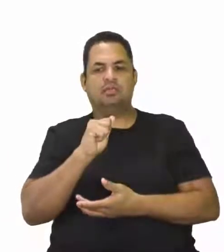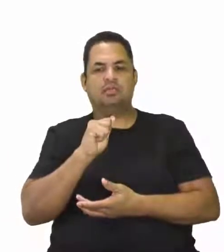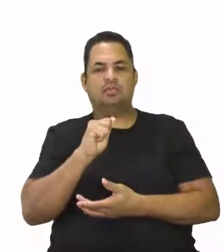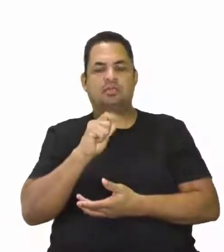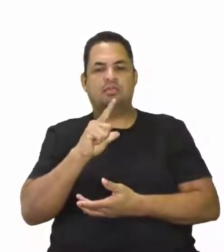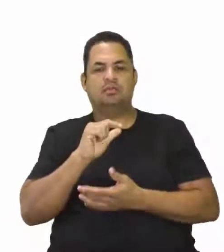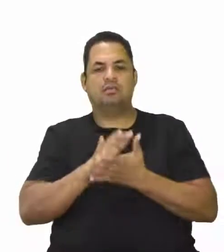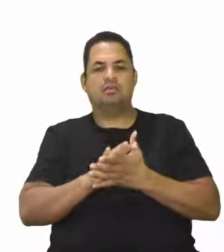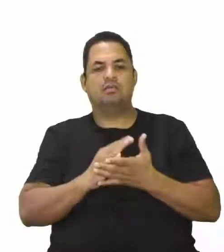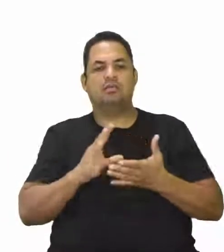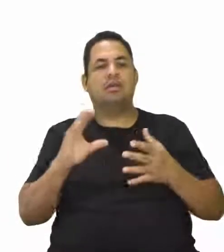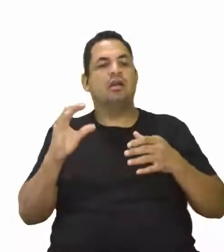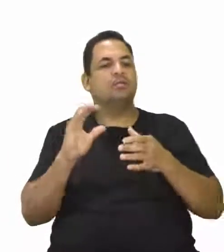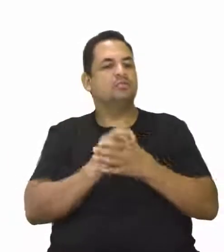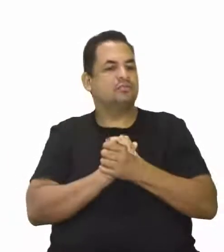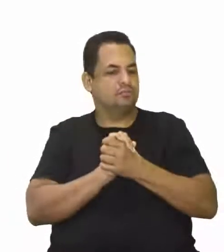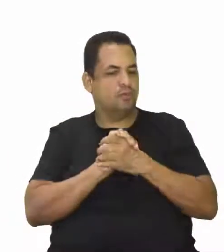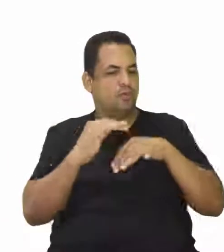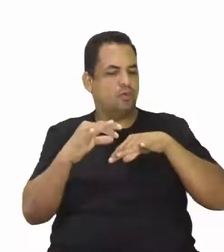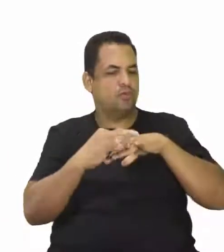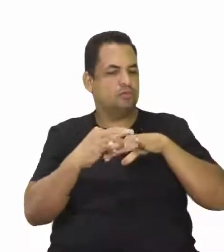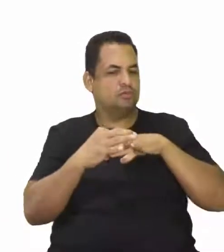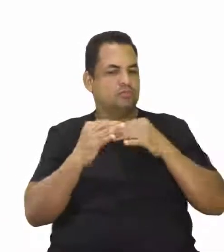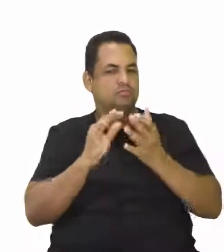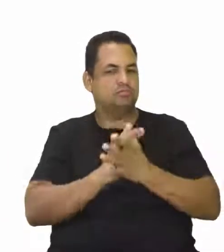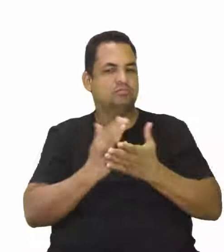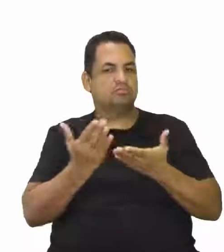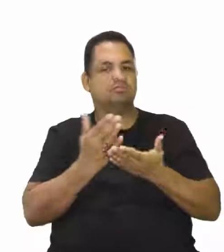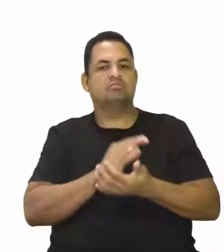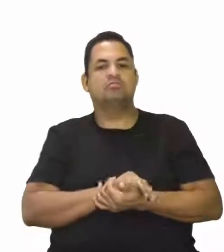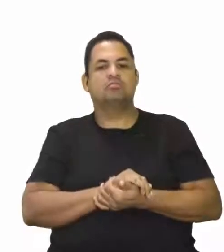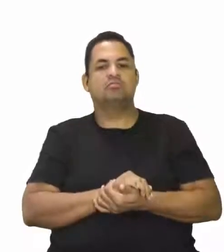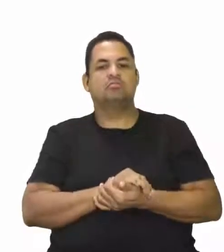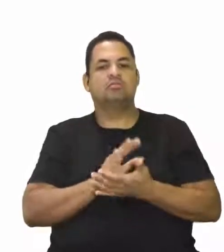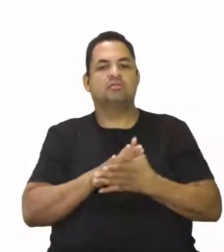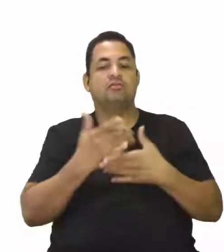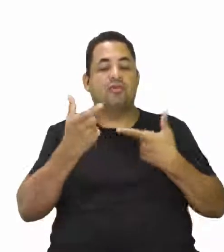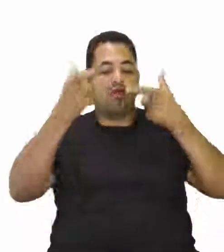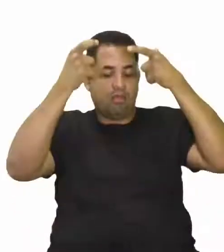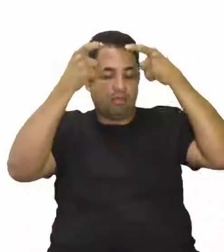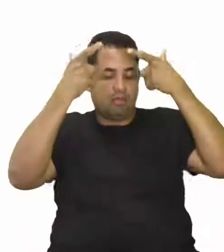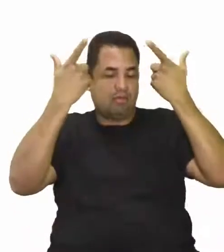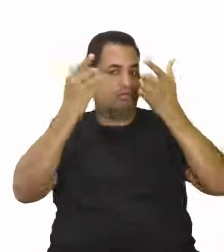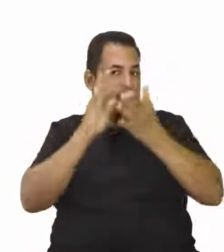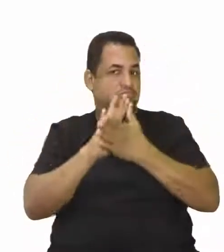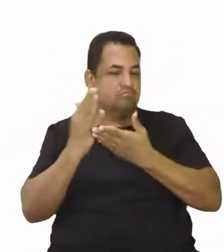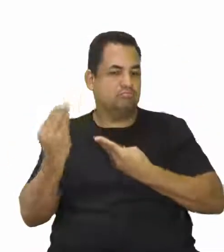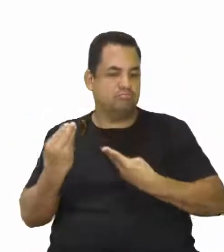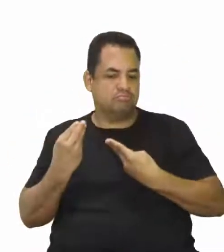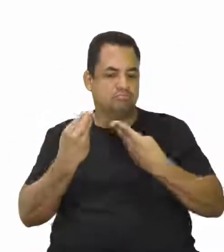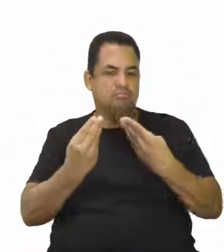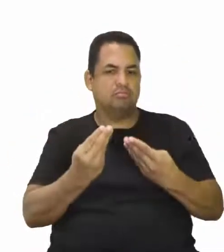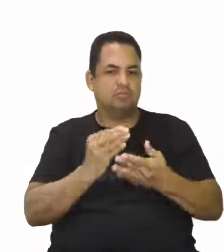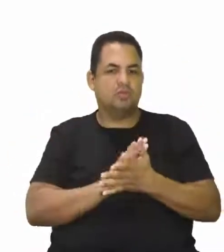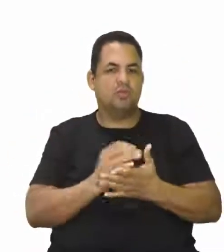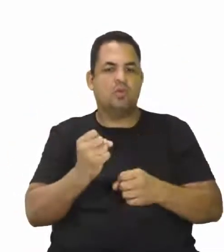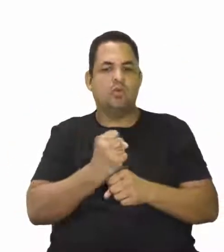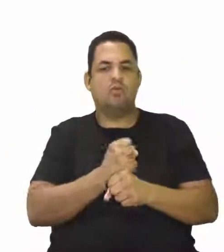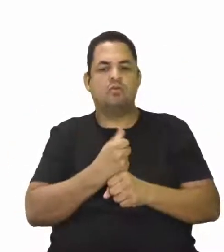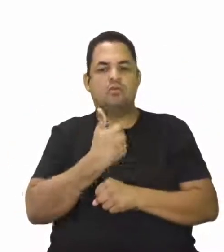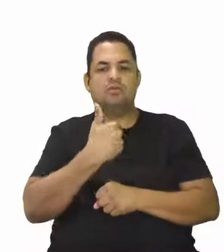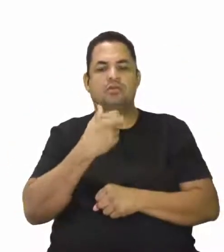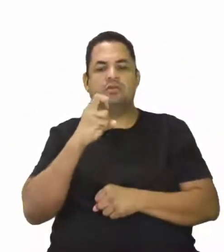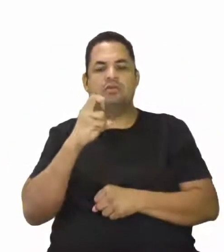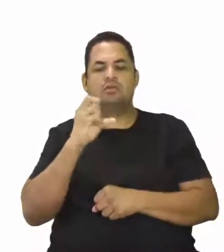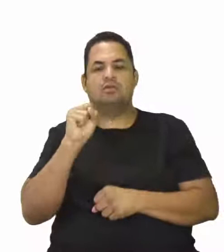a esposa a qual ele teve, e ele foi comissionado pelo rei quando ele voltou da guerra, no ano de